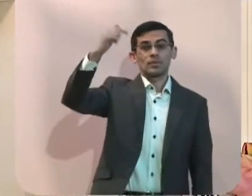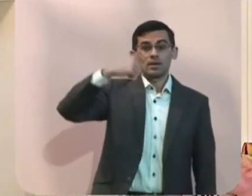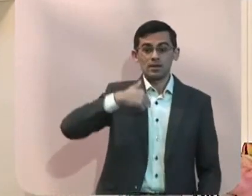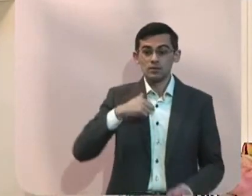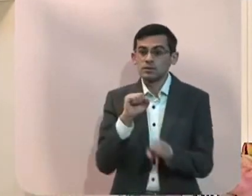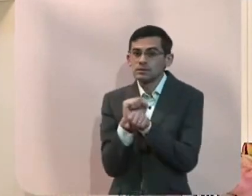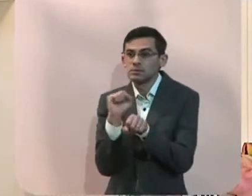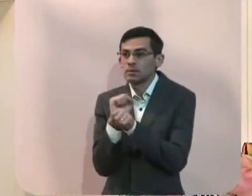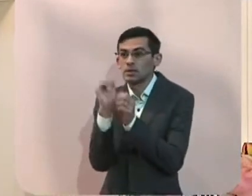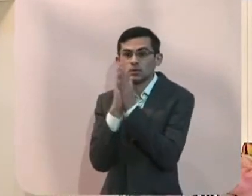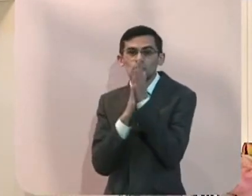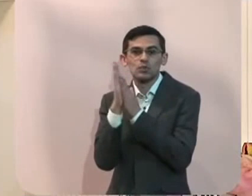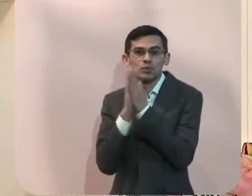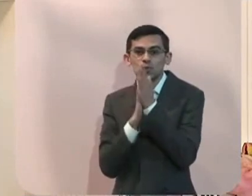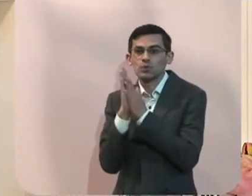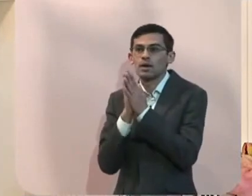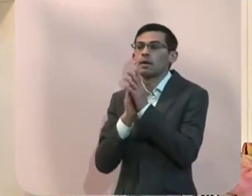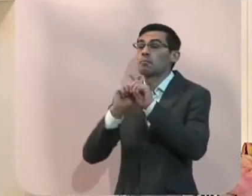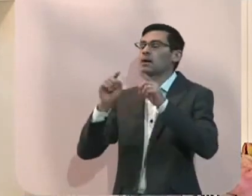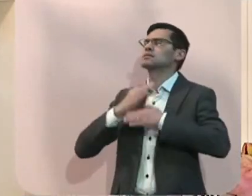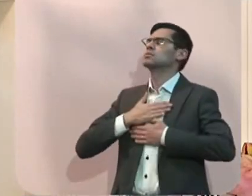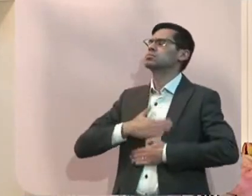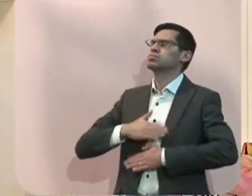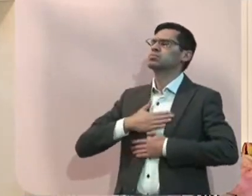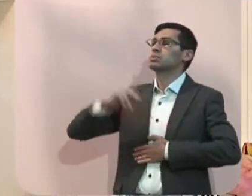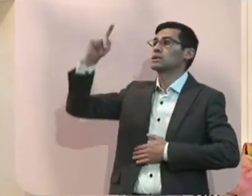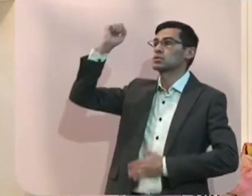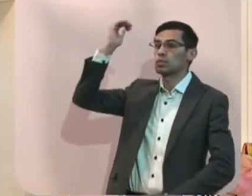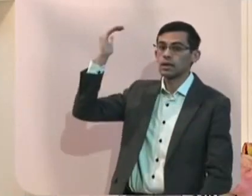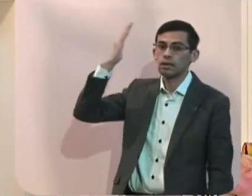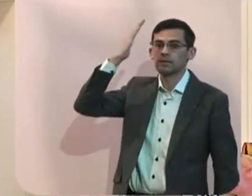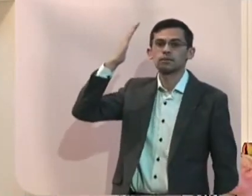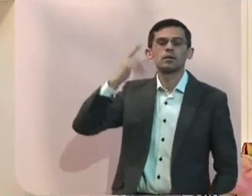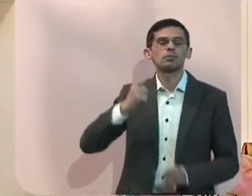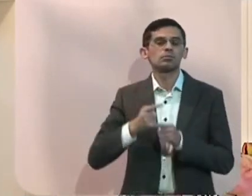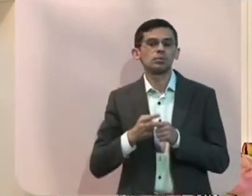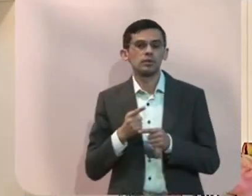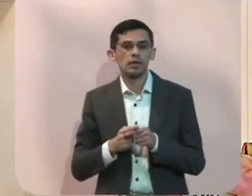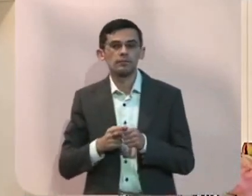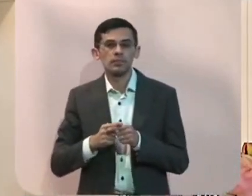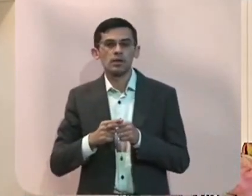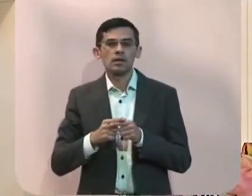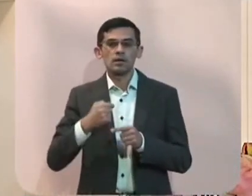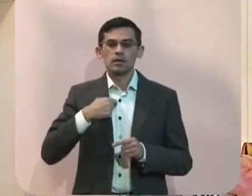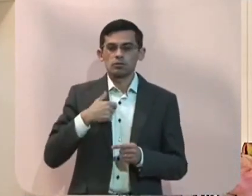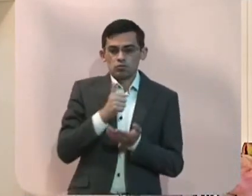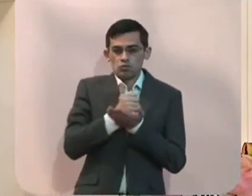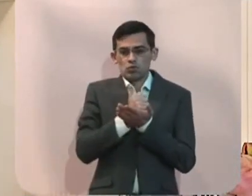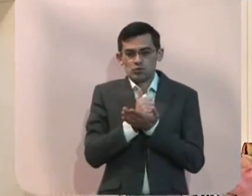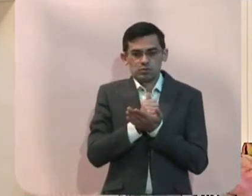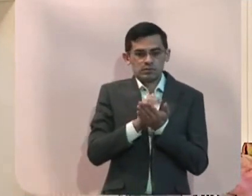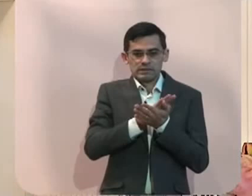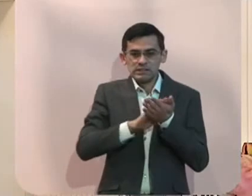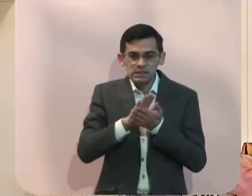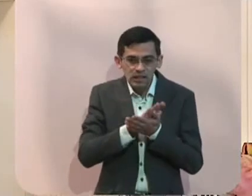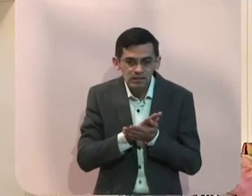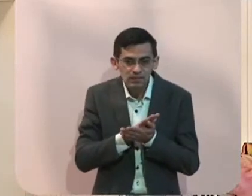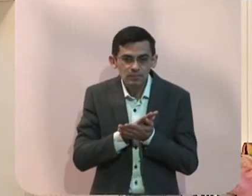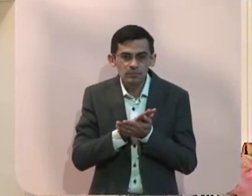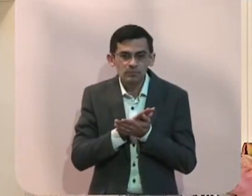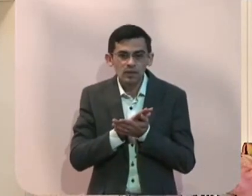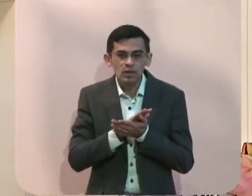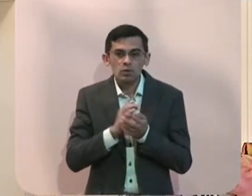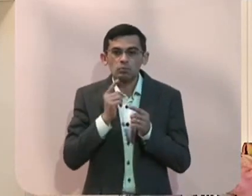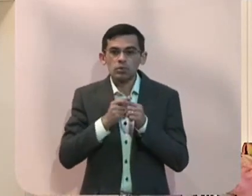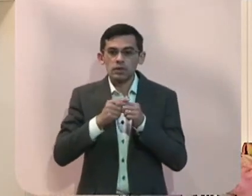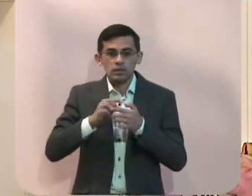aqui aguardando, Senhor, descansando na Tua graça. Por quê? Porque eu não sou controlador do reino.